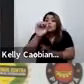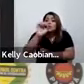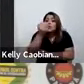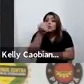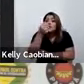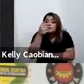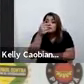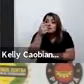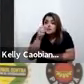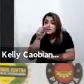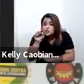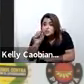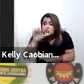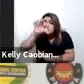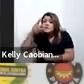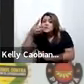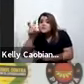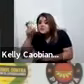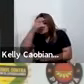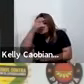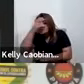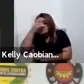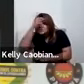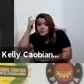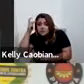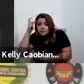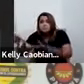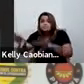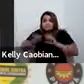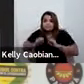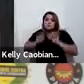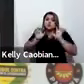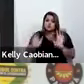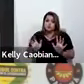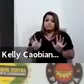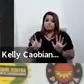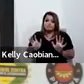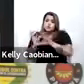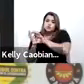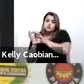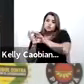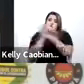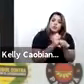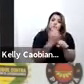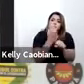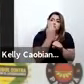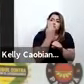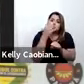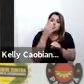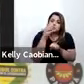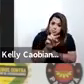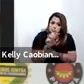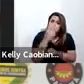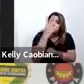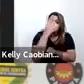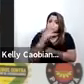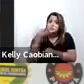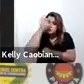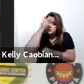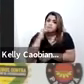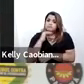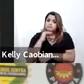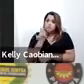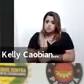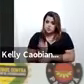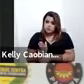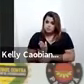87.915 pessoas infectadas, num total de 2.244 óbitos. Lembrando que voltou ao ar hoje, né,